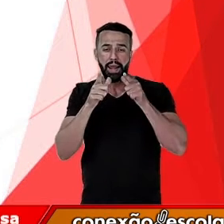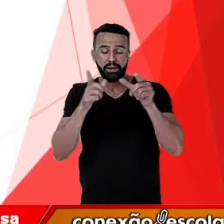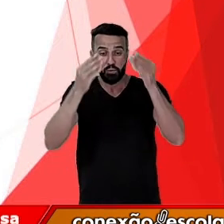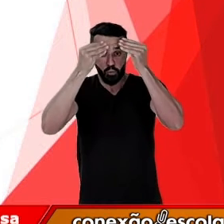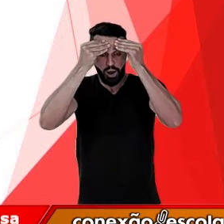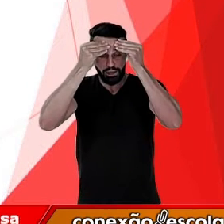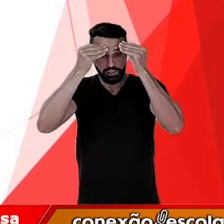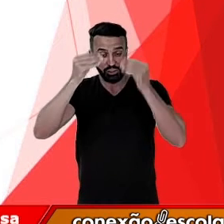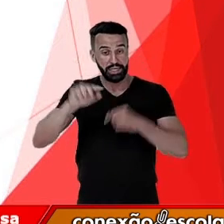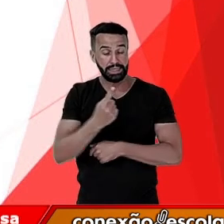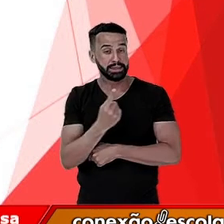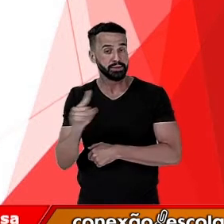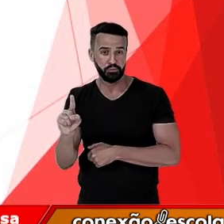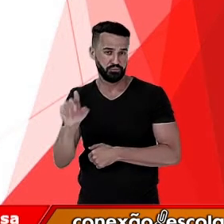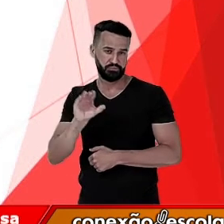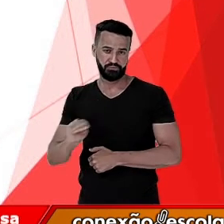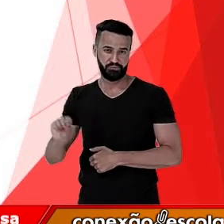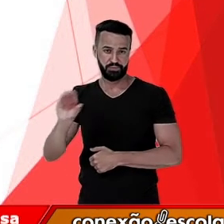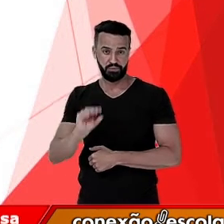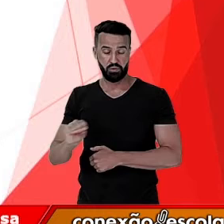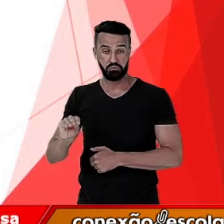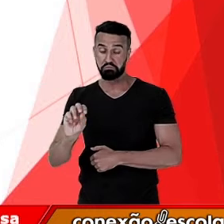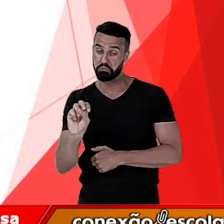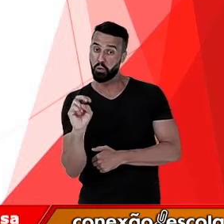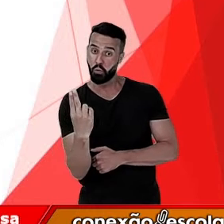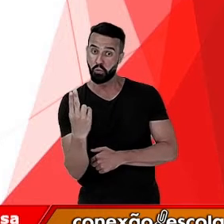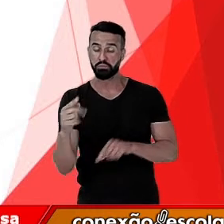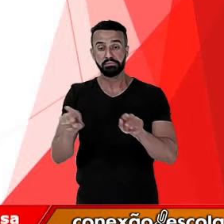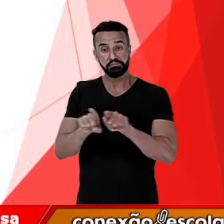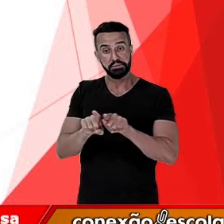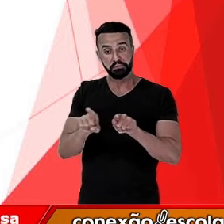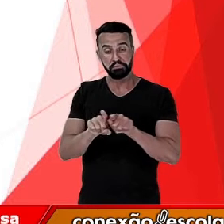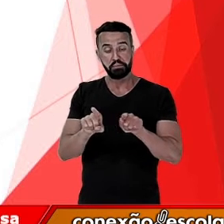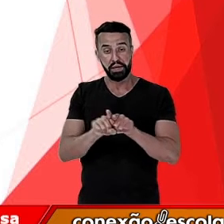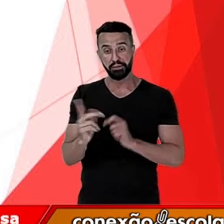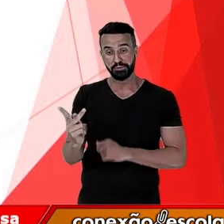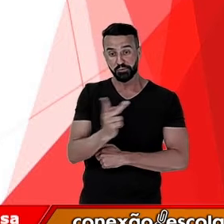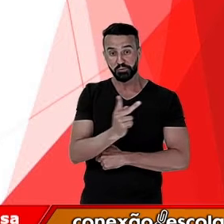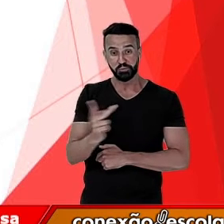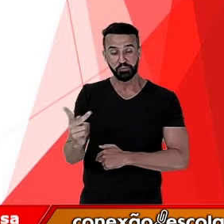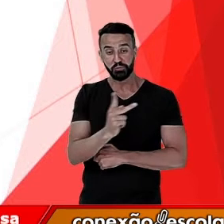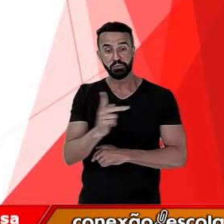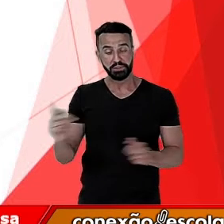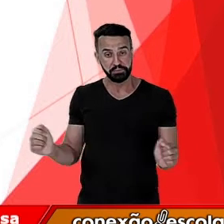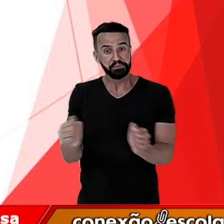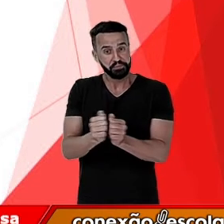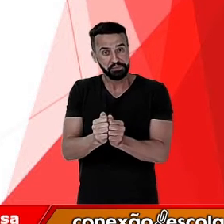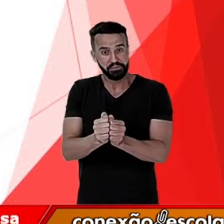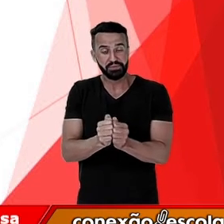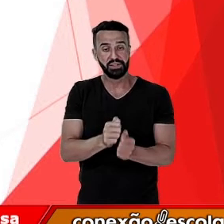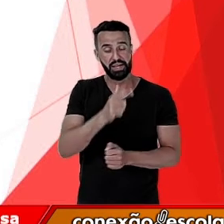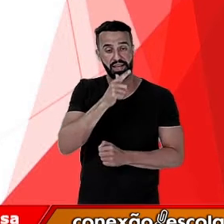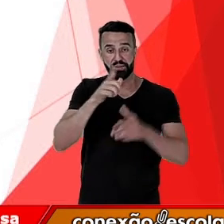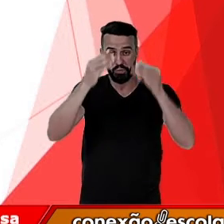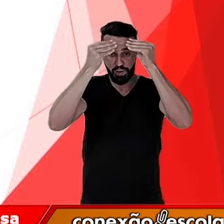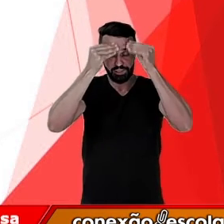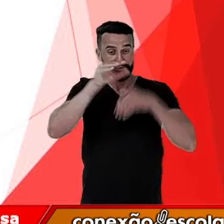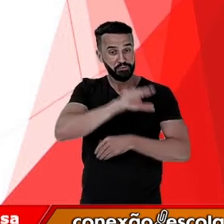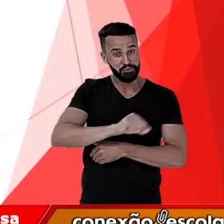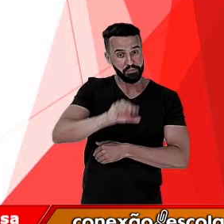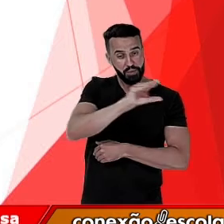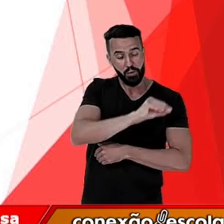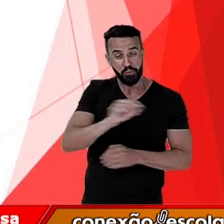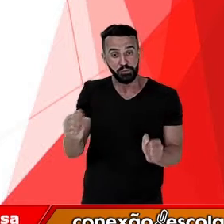não verbal, ou o encontro das duas linguagens, a linguagem verbal e a linguagem não